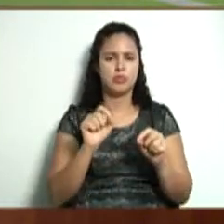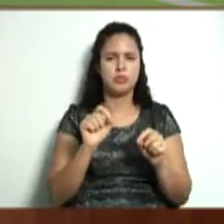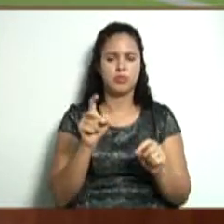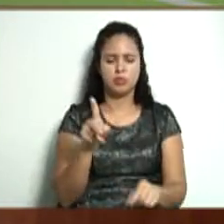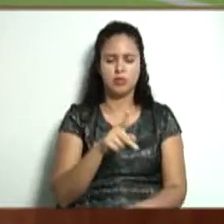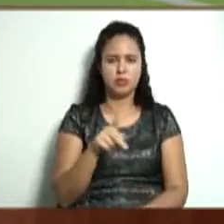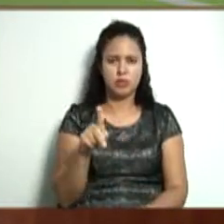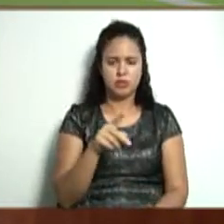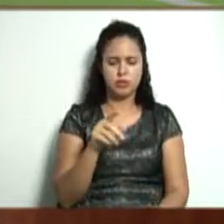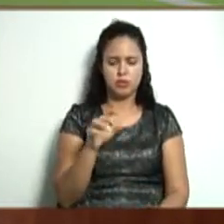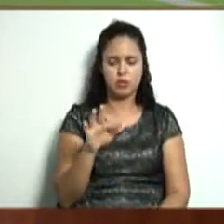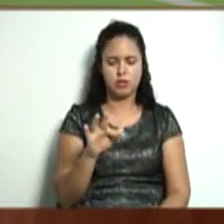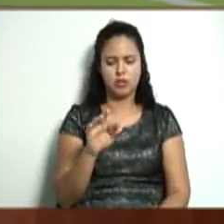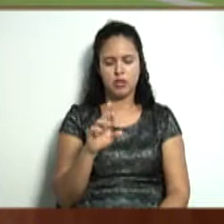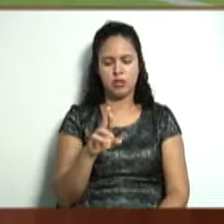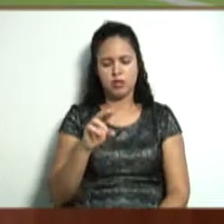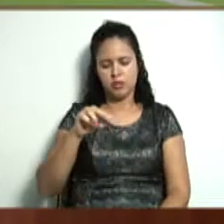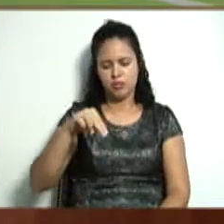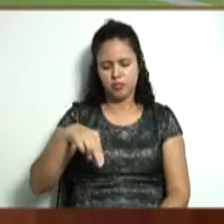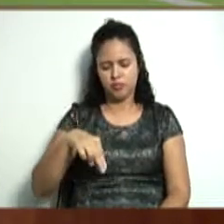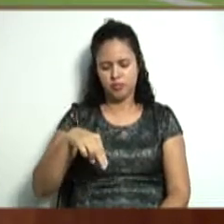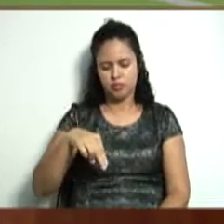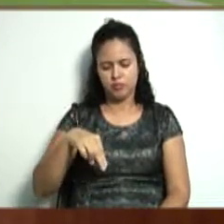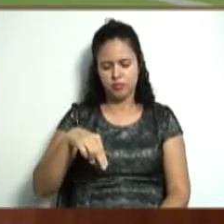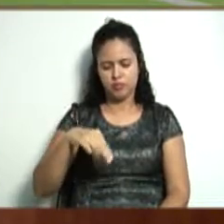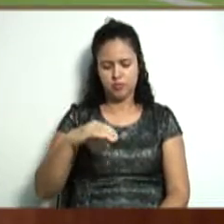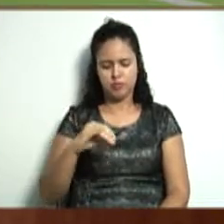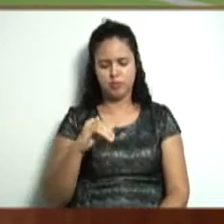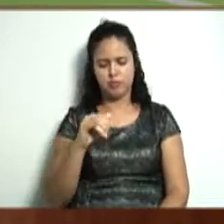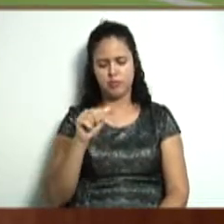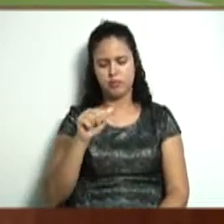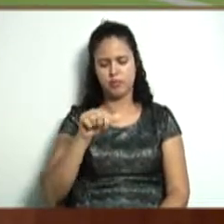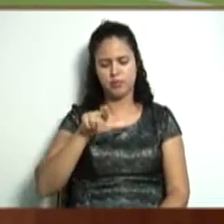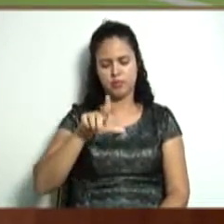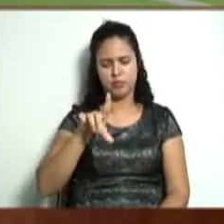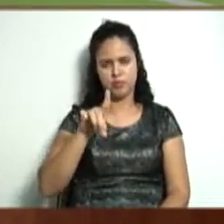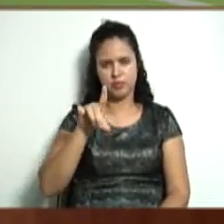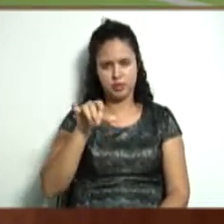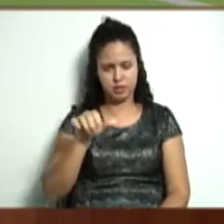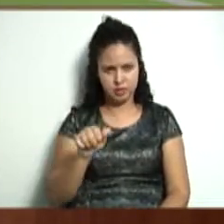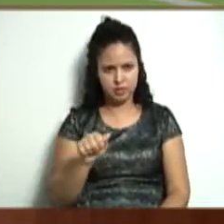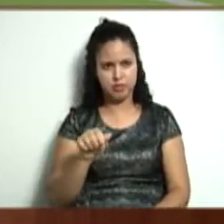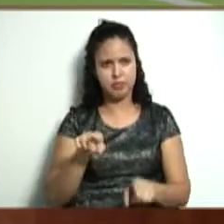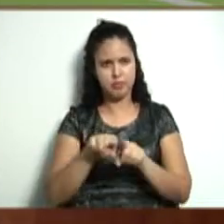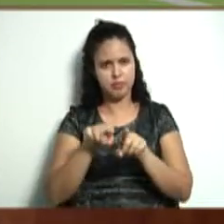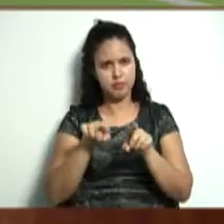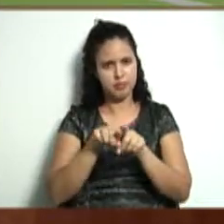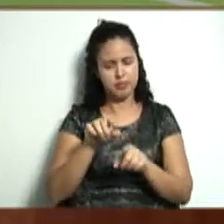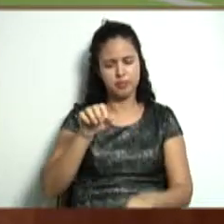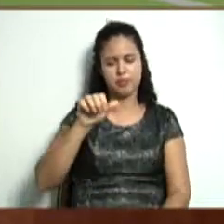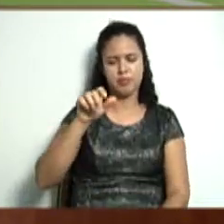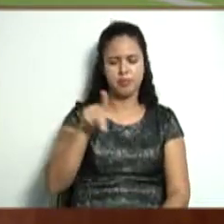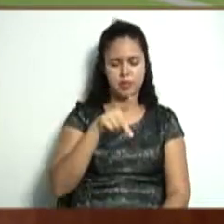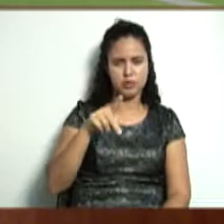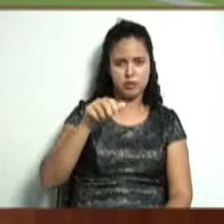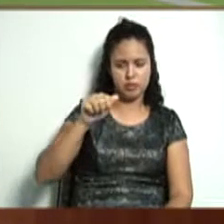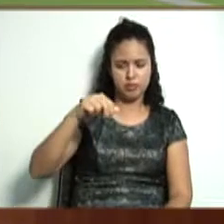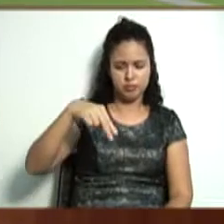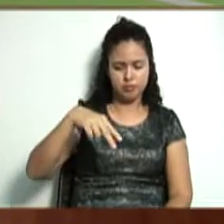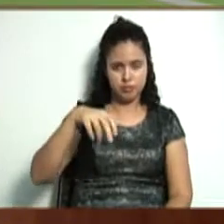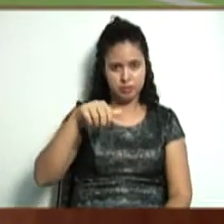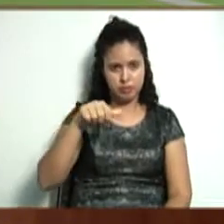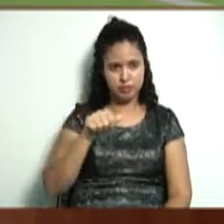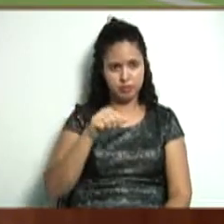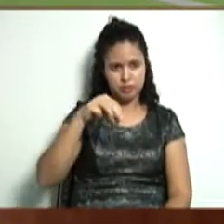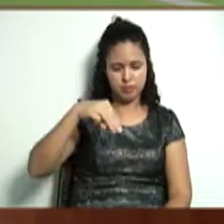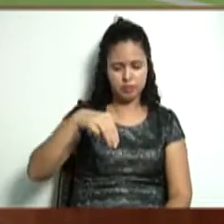professora Francialda Soares de Souza, de Albino Bittner. Temos a Ana Márcia, de Coronel